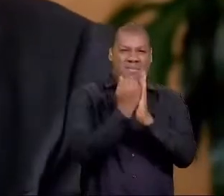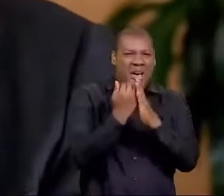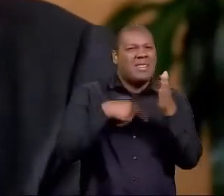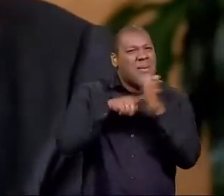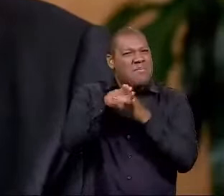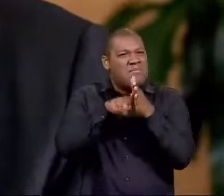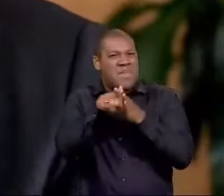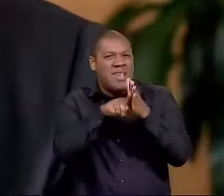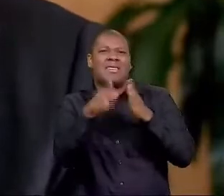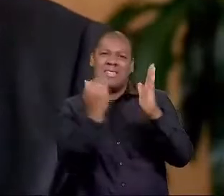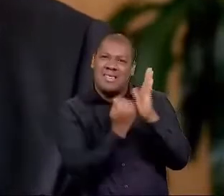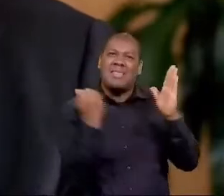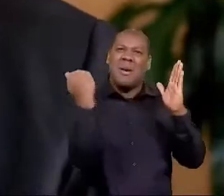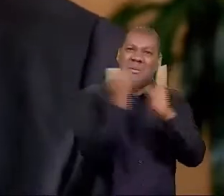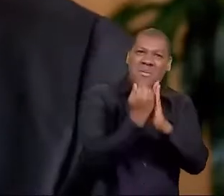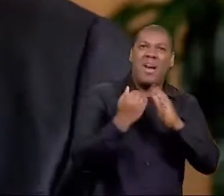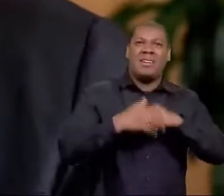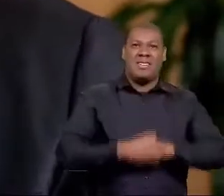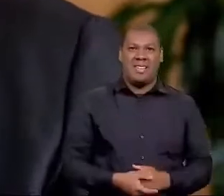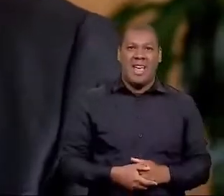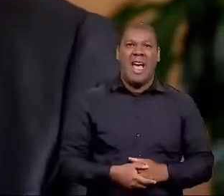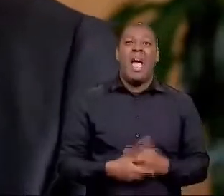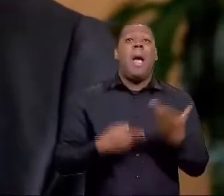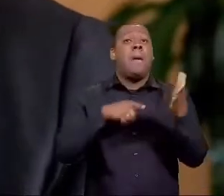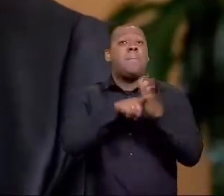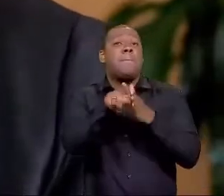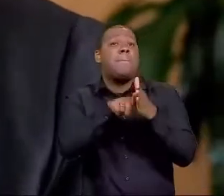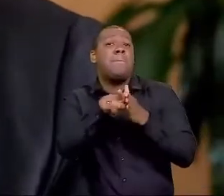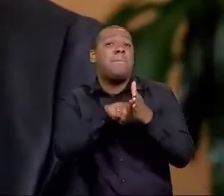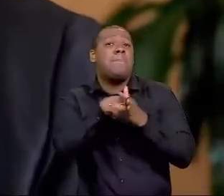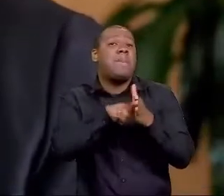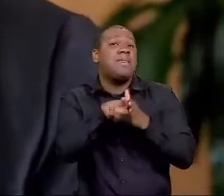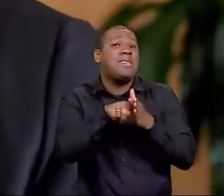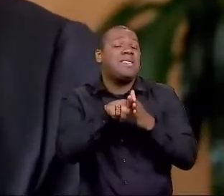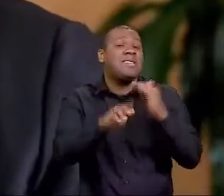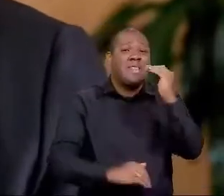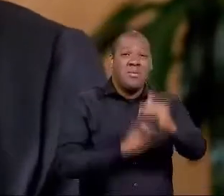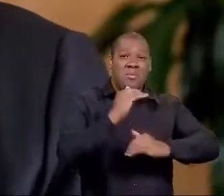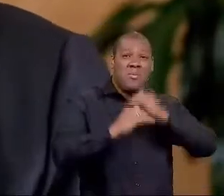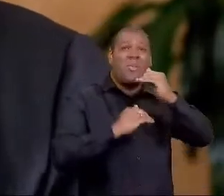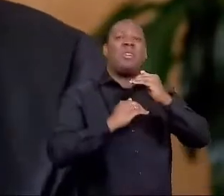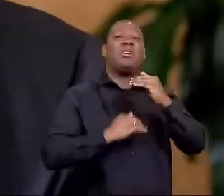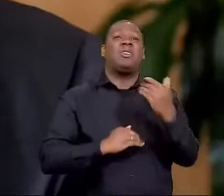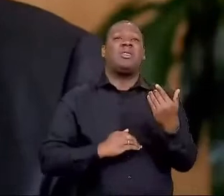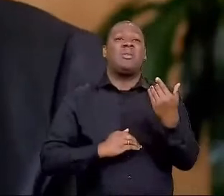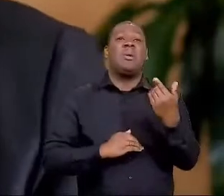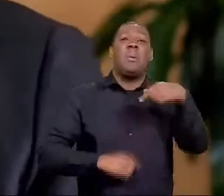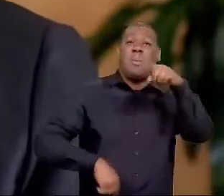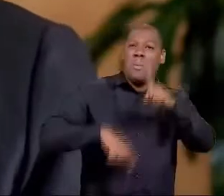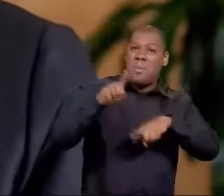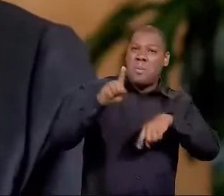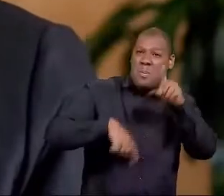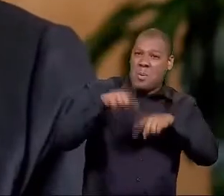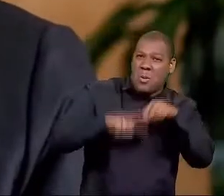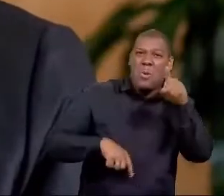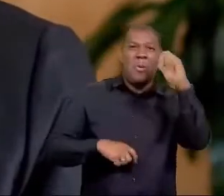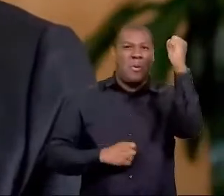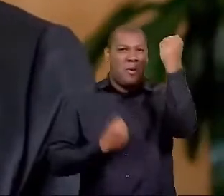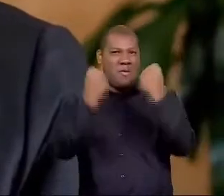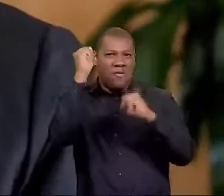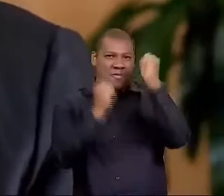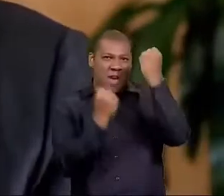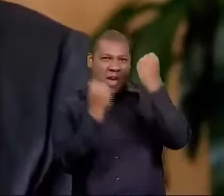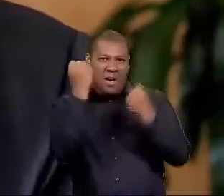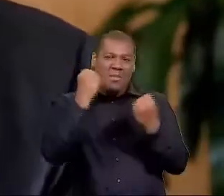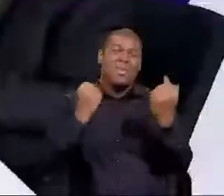essa pesquisa, sabe, em produtos industrializados, mais o país vai ganhar. Quer dizer, na